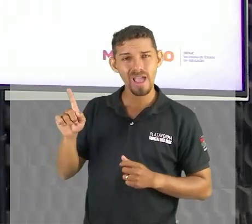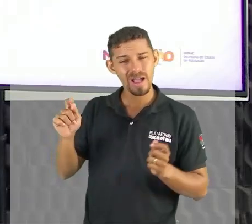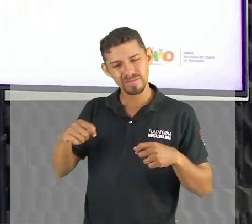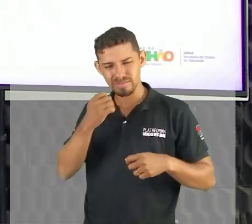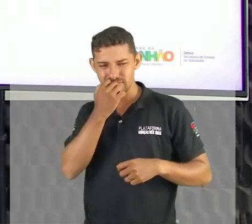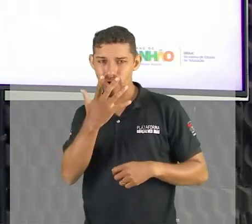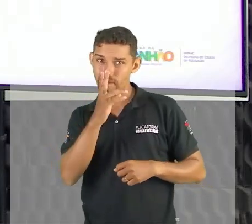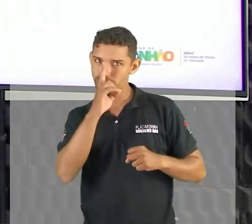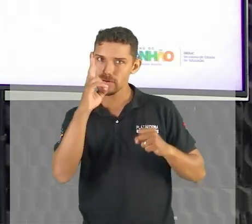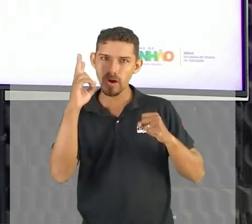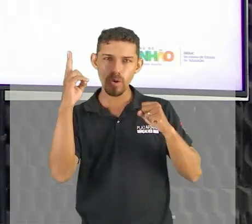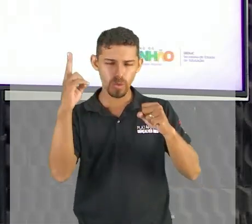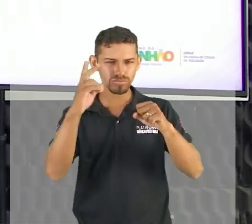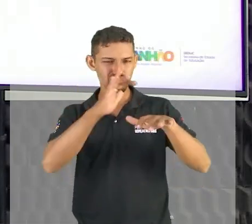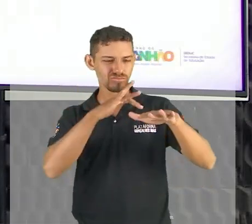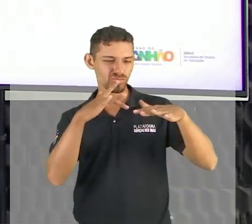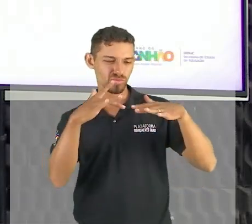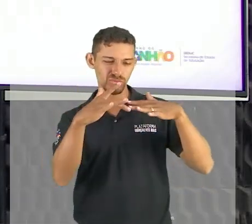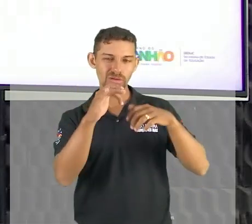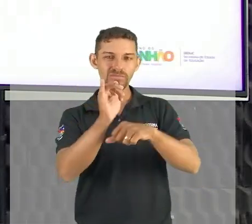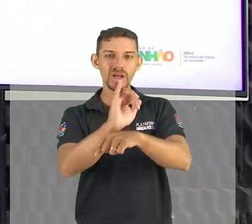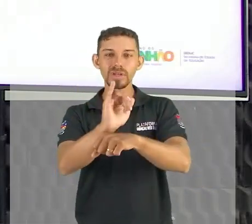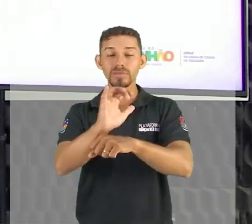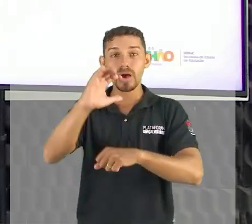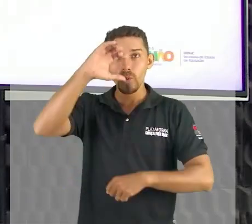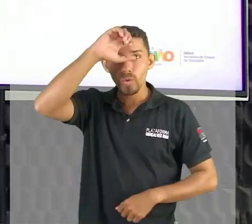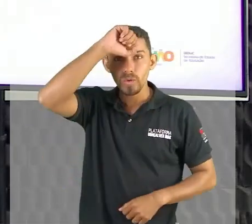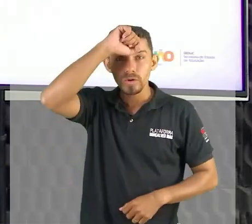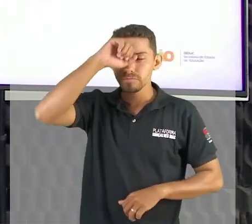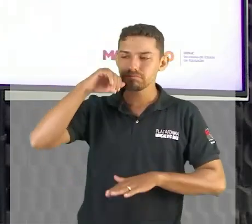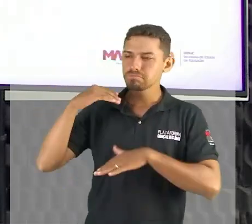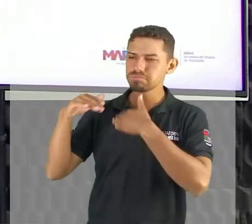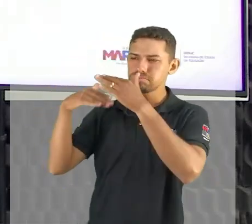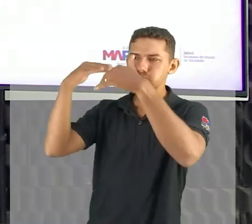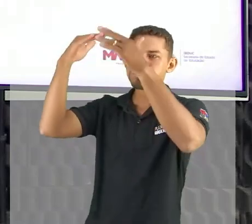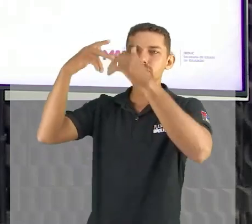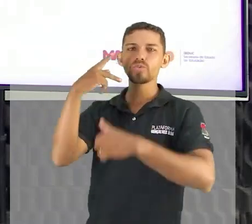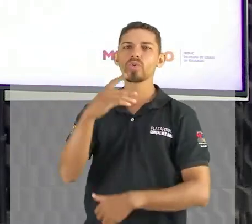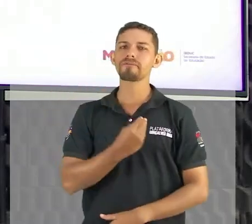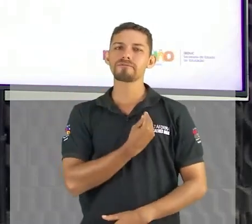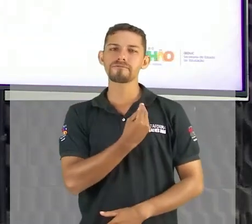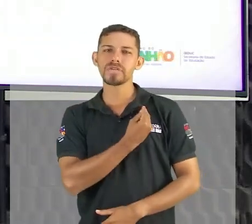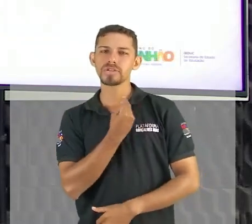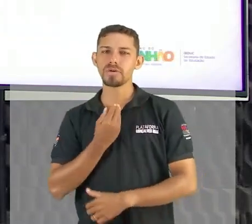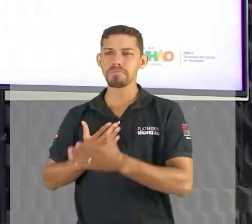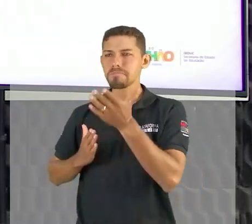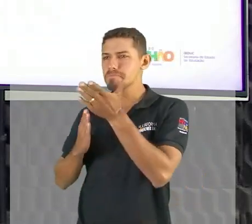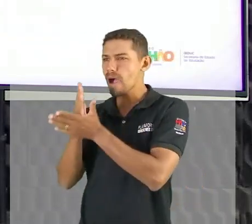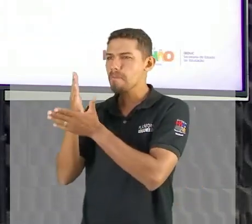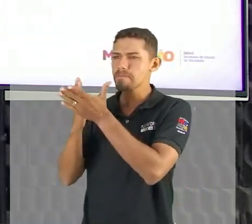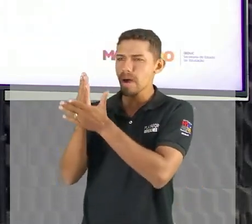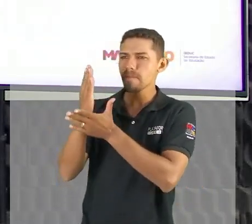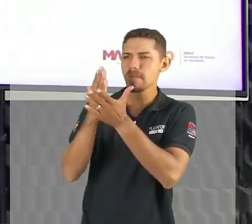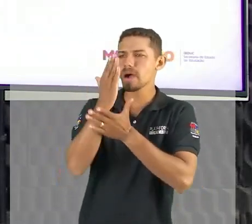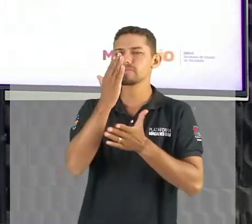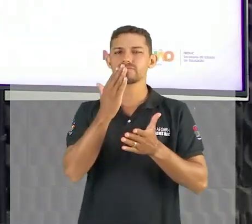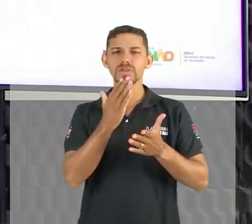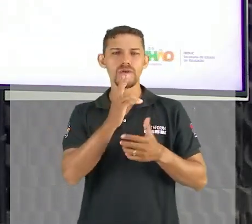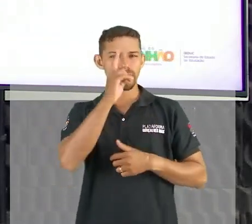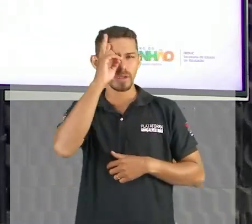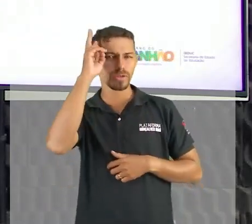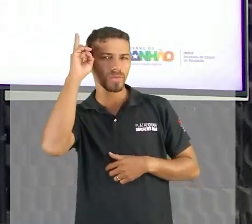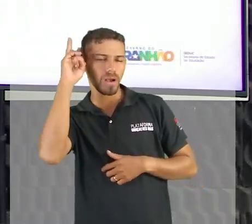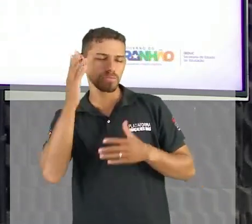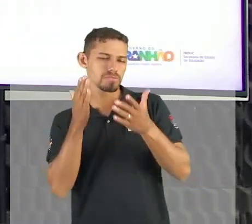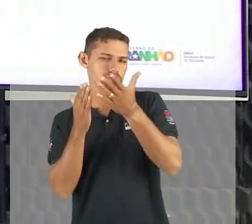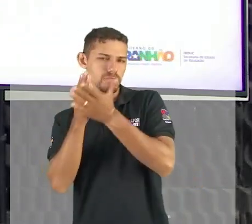muito forte para você acender na sua vida para você galgar coisas melhores para você passar no vestibular para